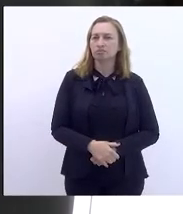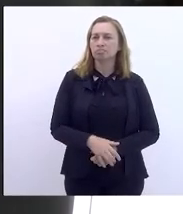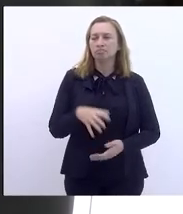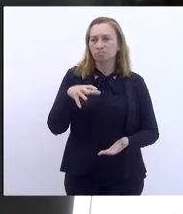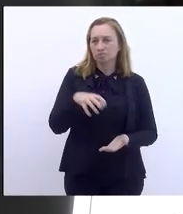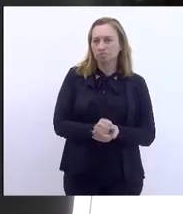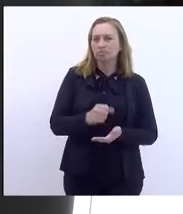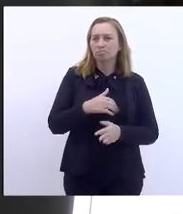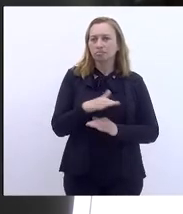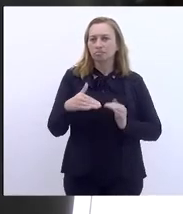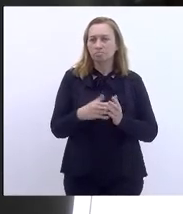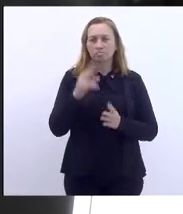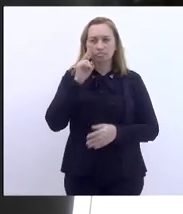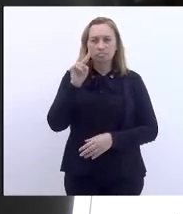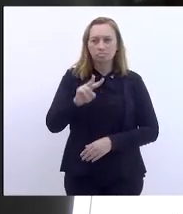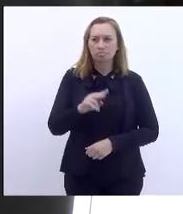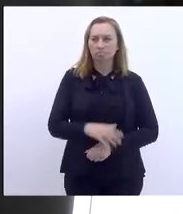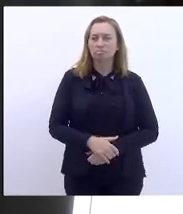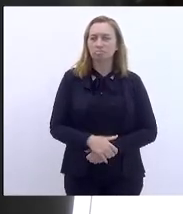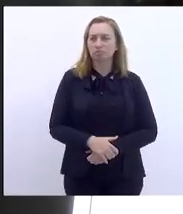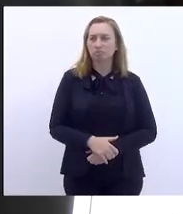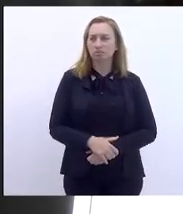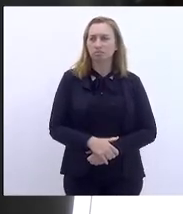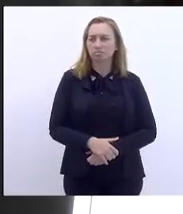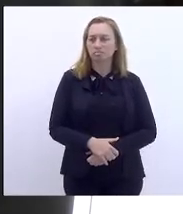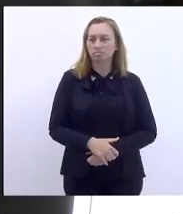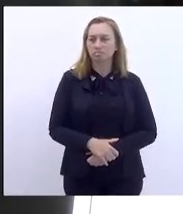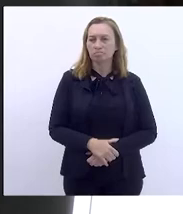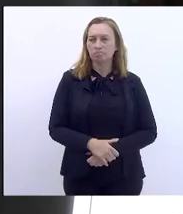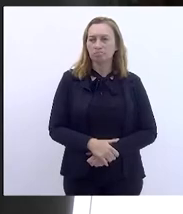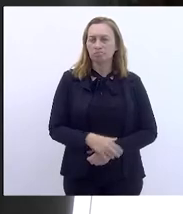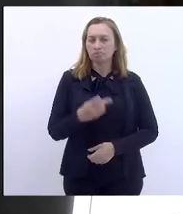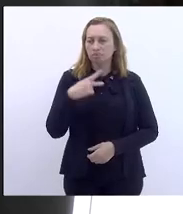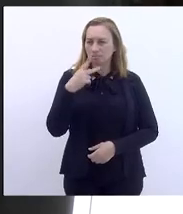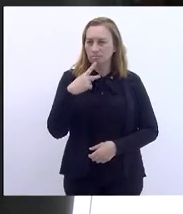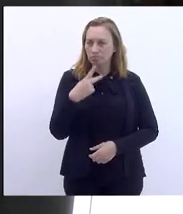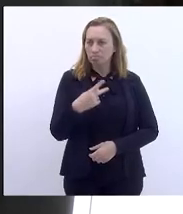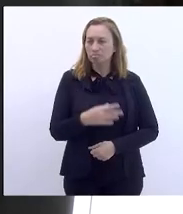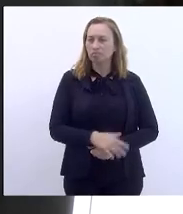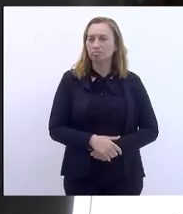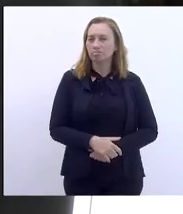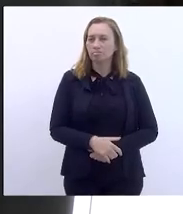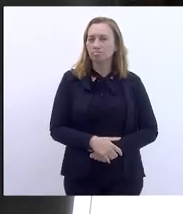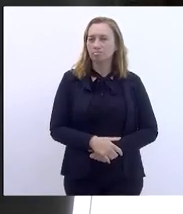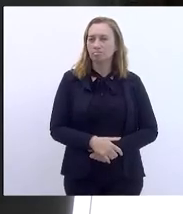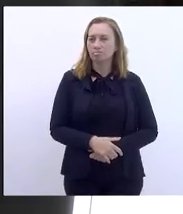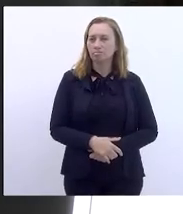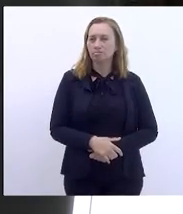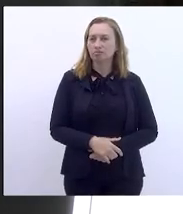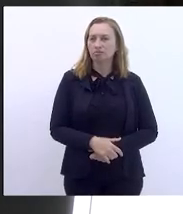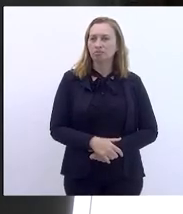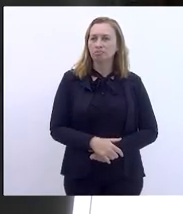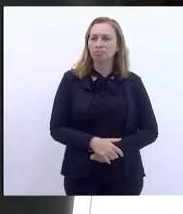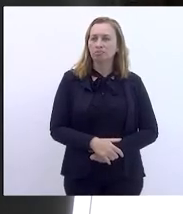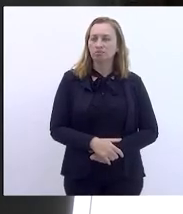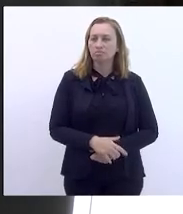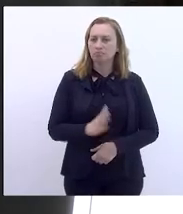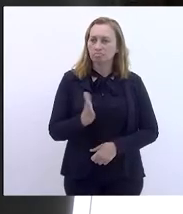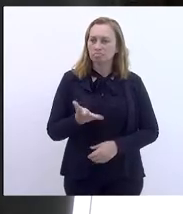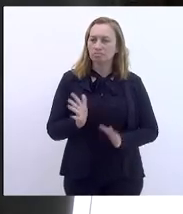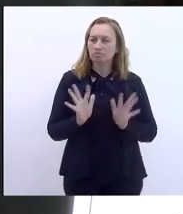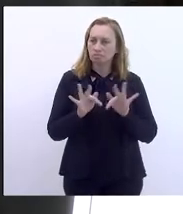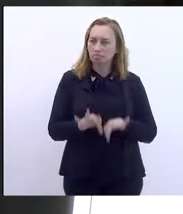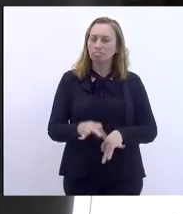agravado depois todos assistem enfim com essas falas que me antecederam acho que a gente já